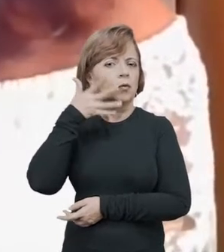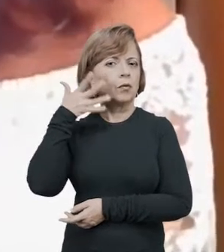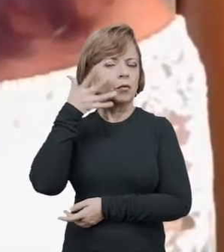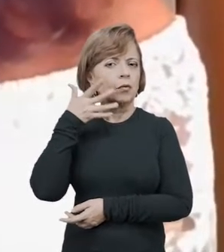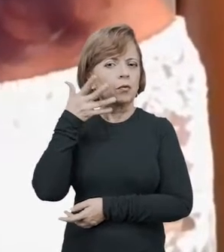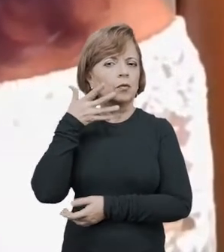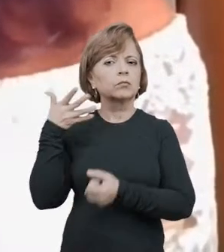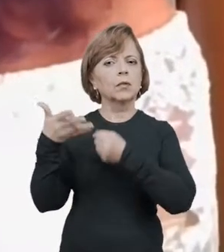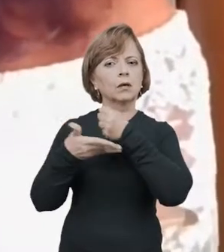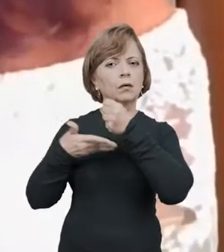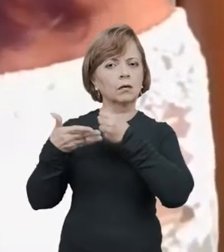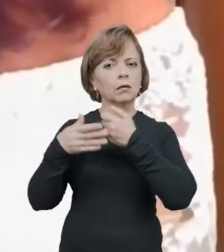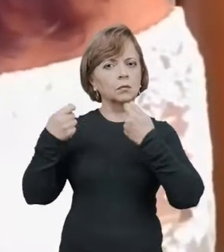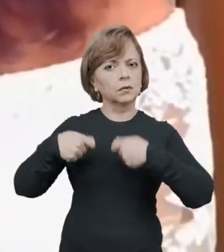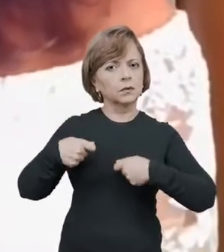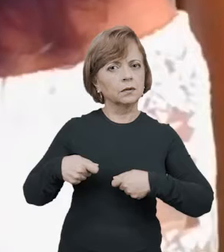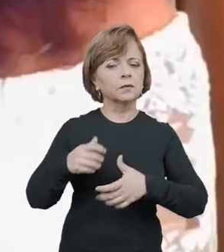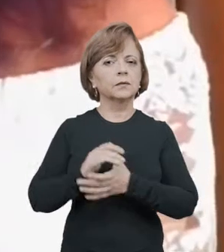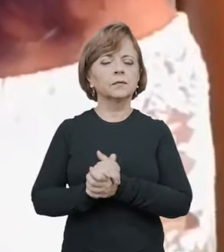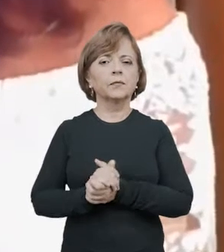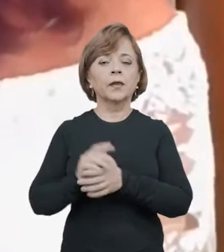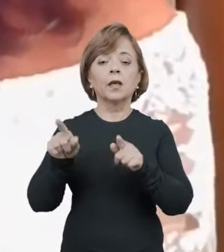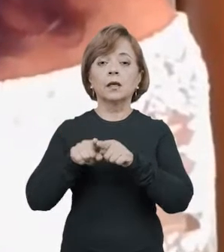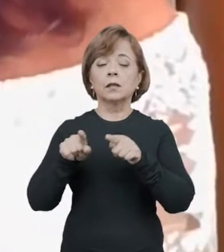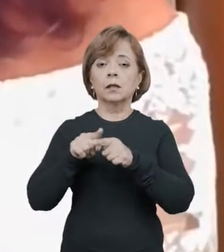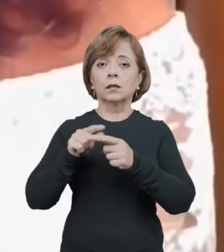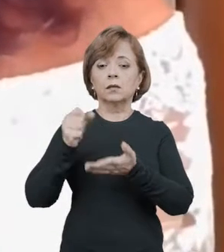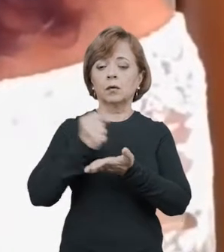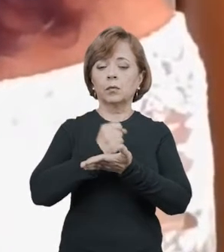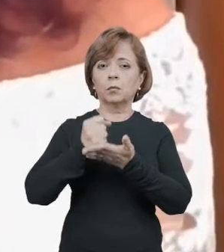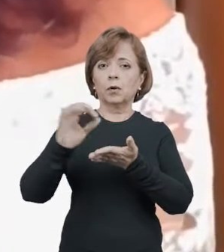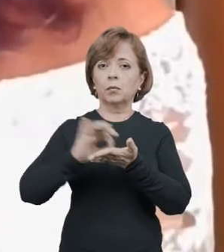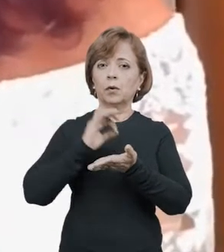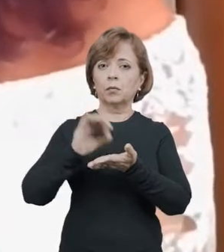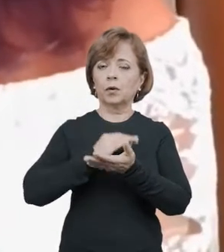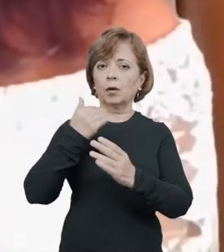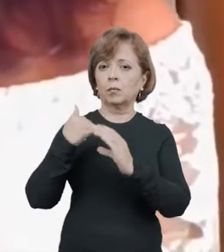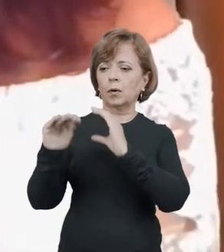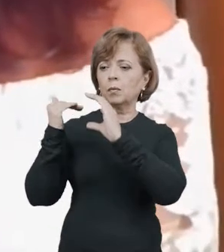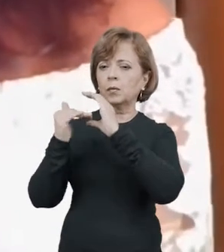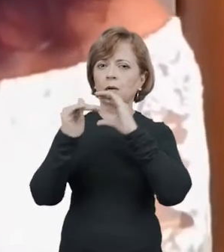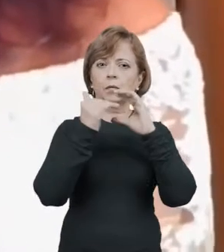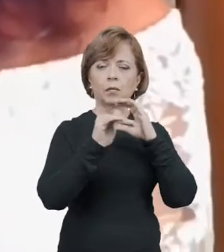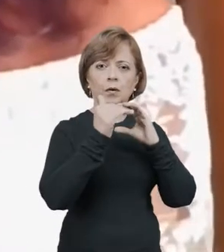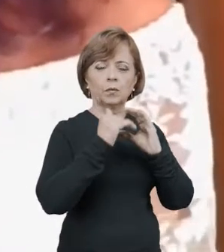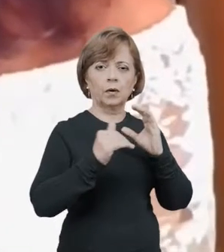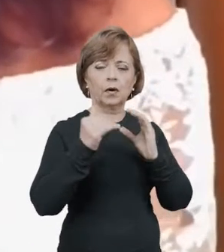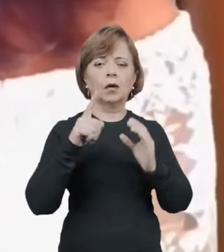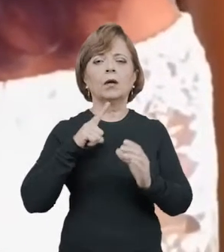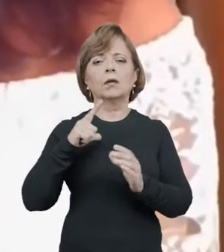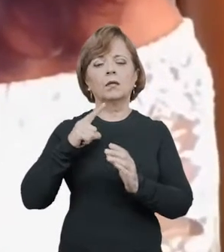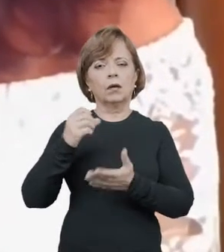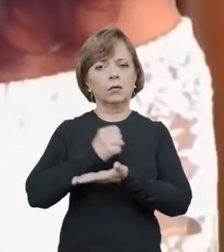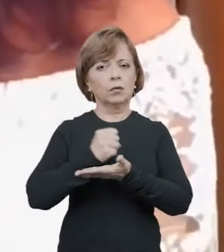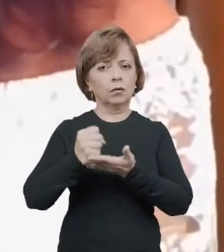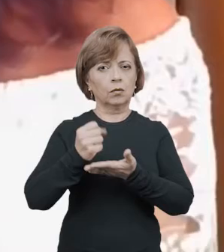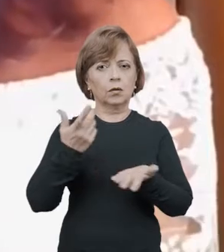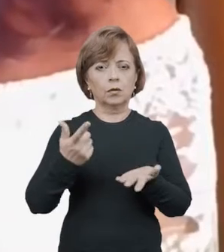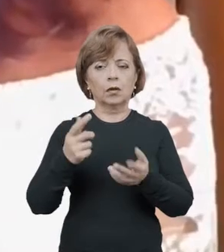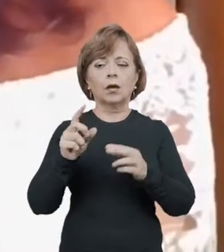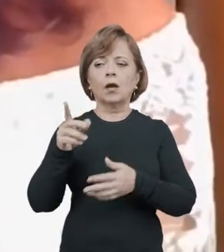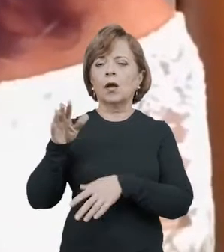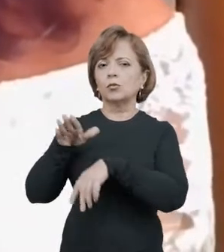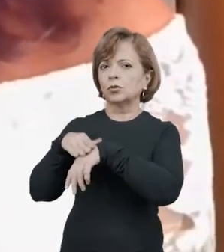quando forem necessárias, participa também de despachos com os desembargadores para entrega de memoriais, realiza reuniões